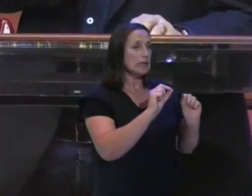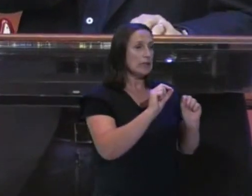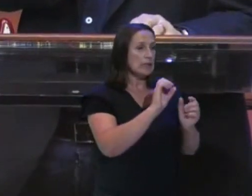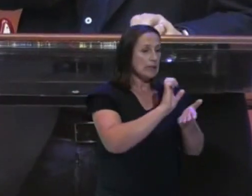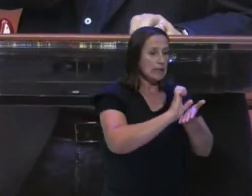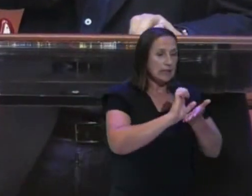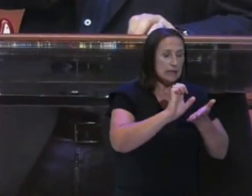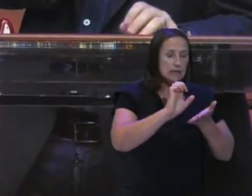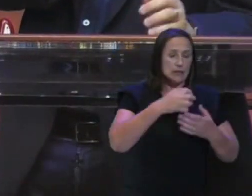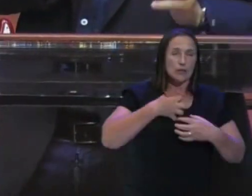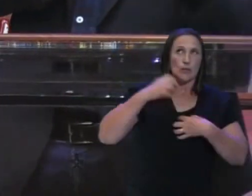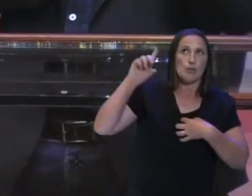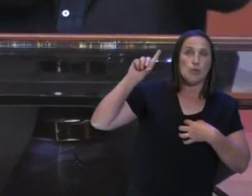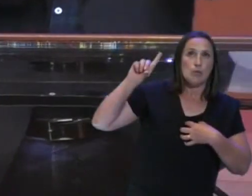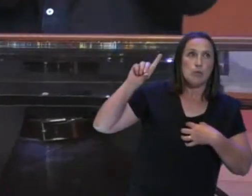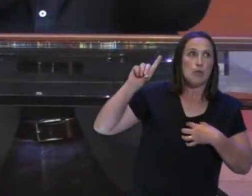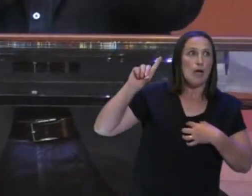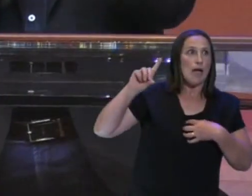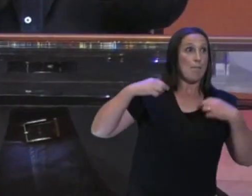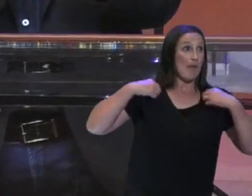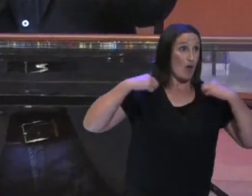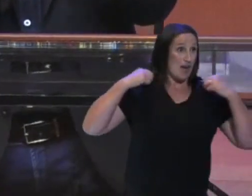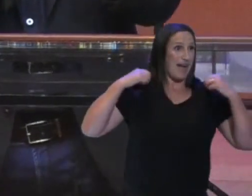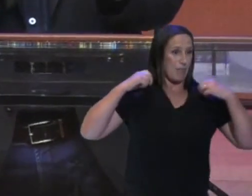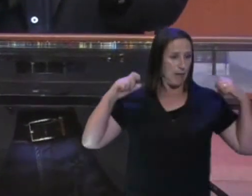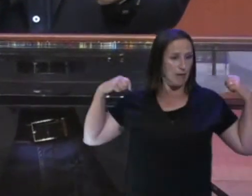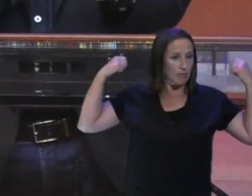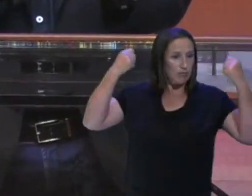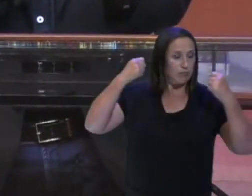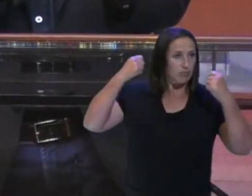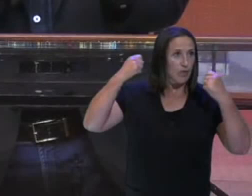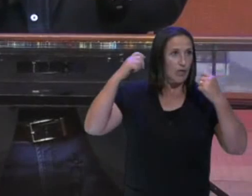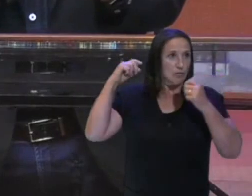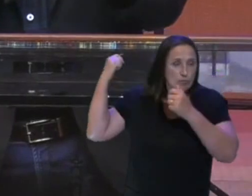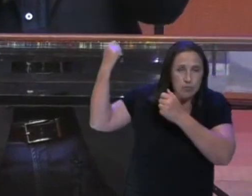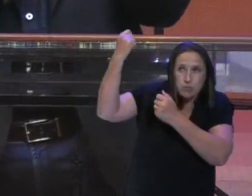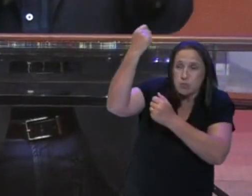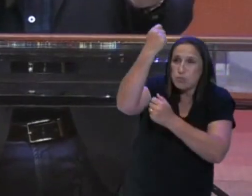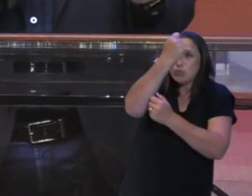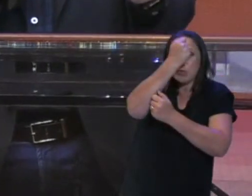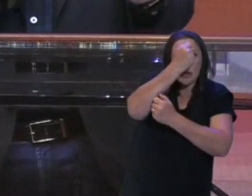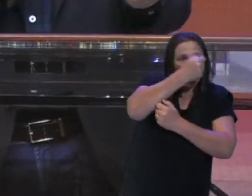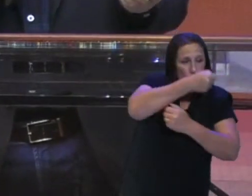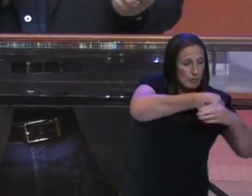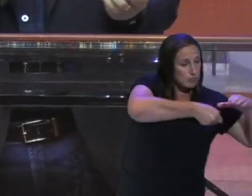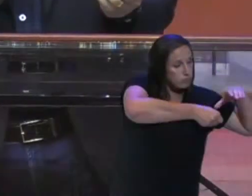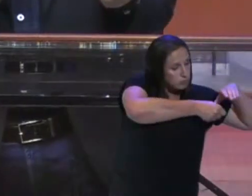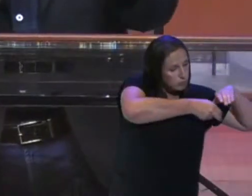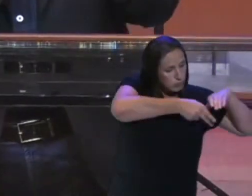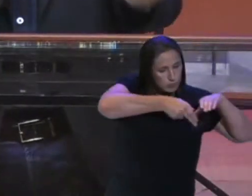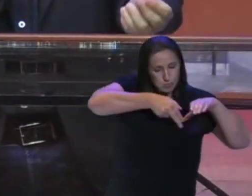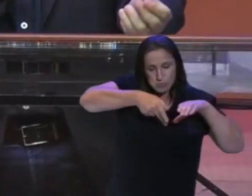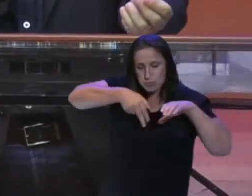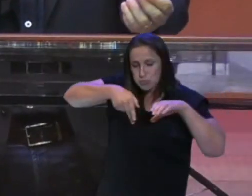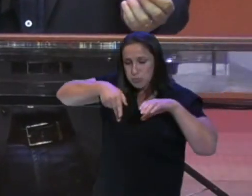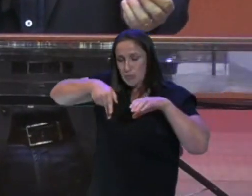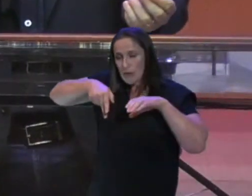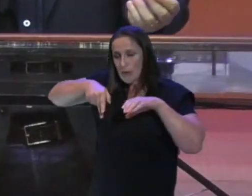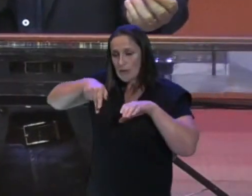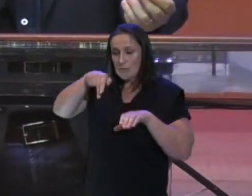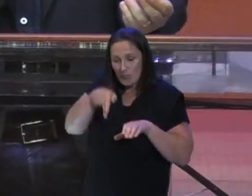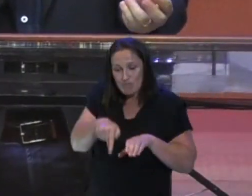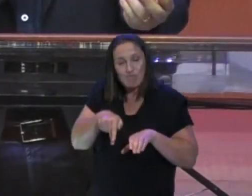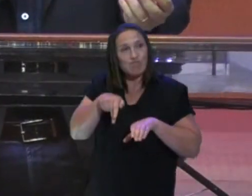ouviu, puxou a capa para cobrir o rosto, saiu e ficou à entrada da